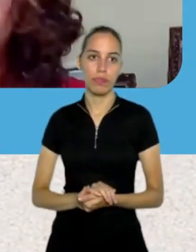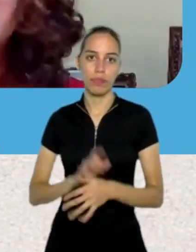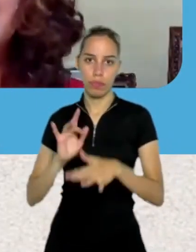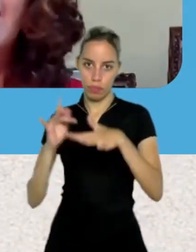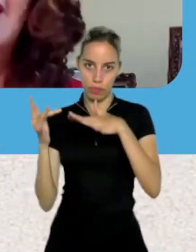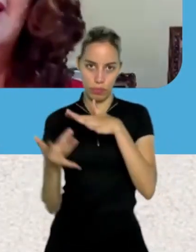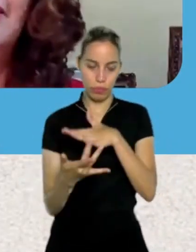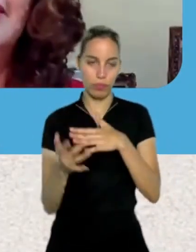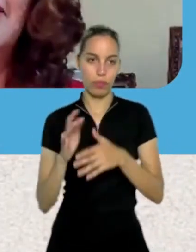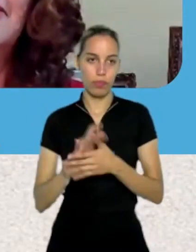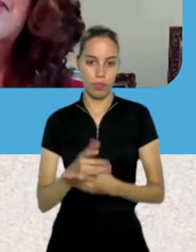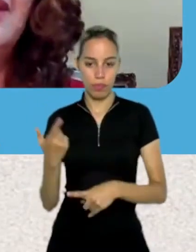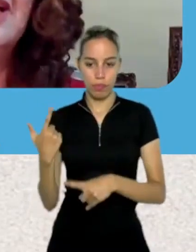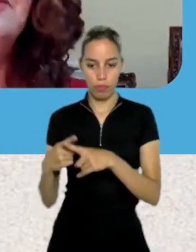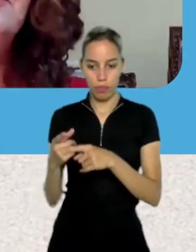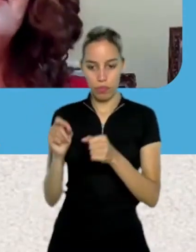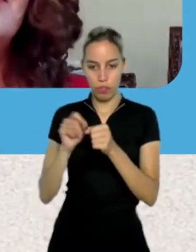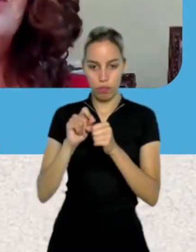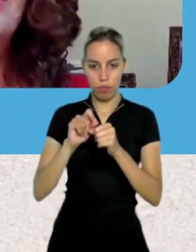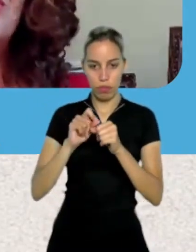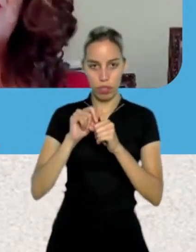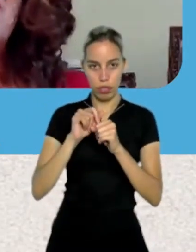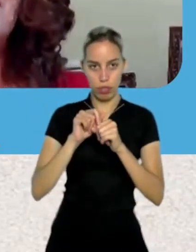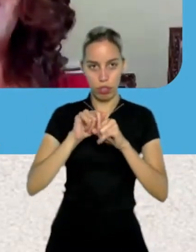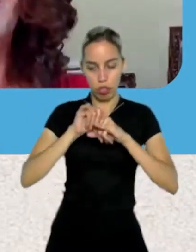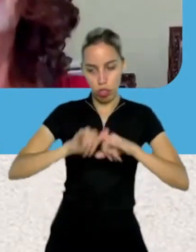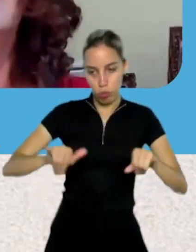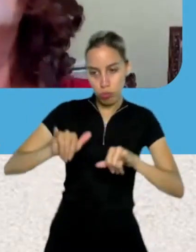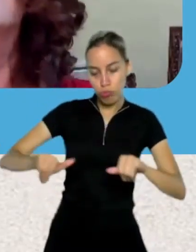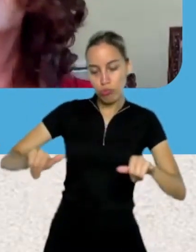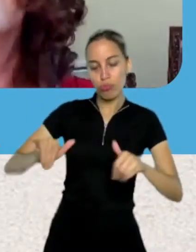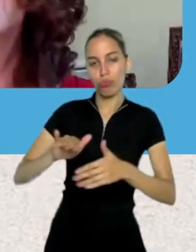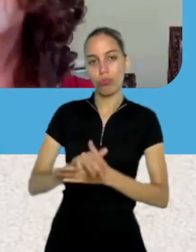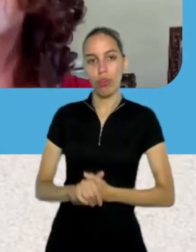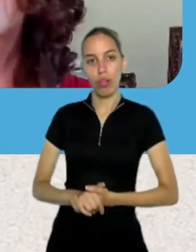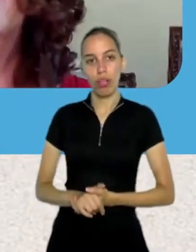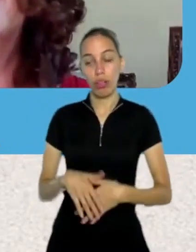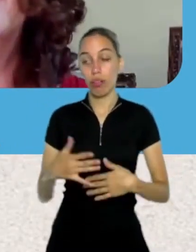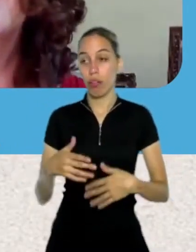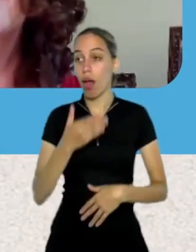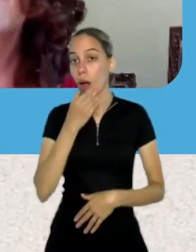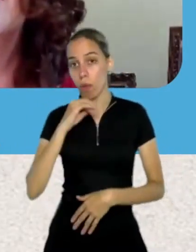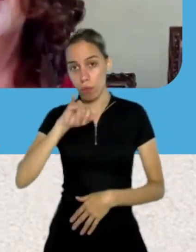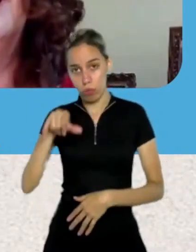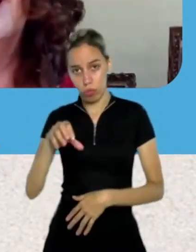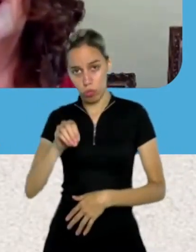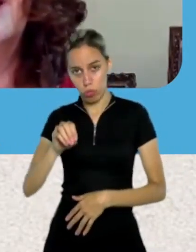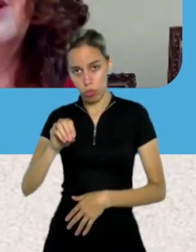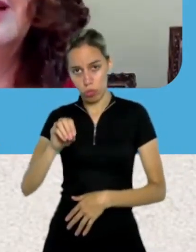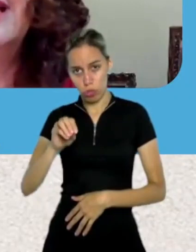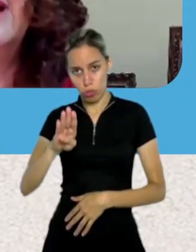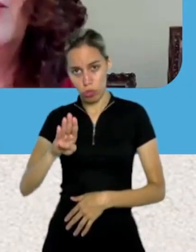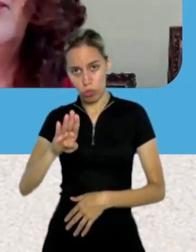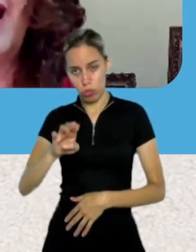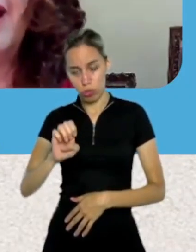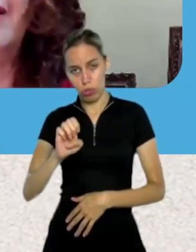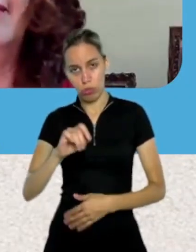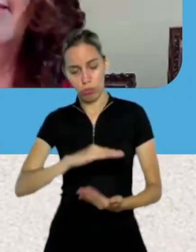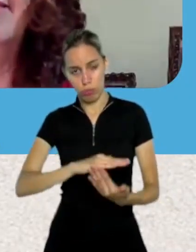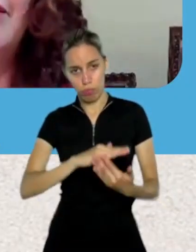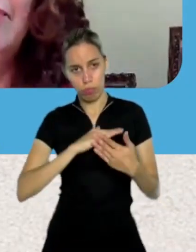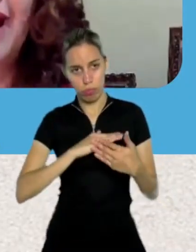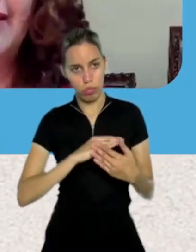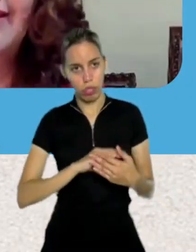essa divulgação e tal, né? E o Jober me falou isso. É uma coisa muito interessante. Ele assim, não